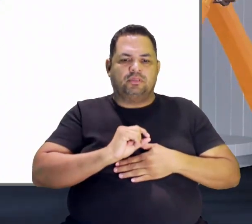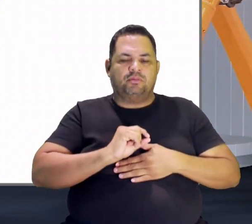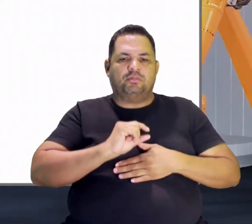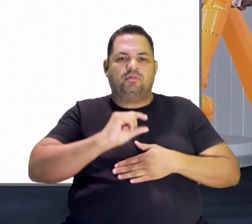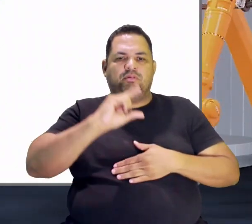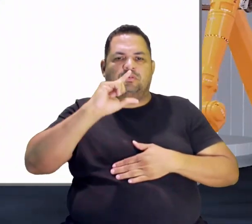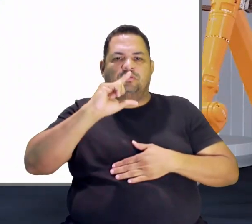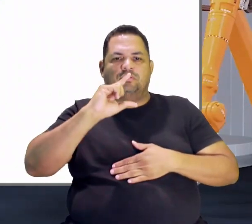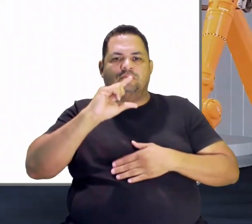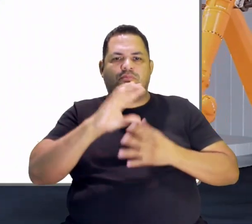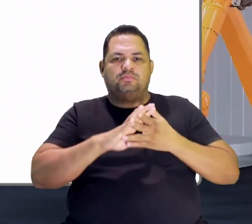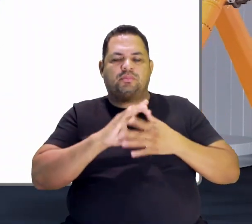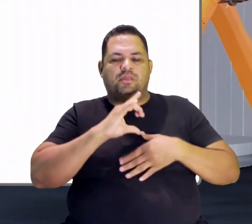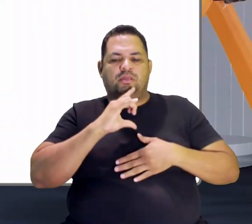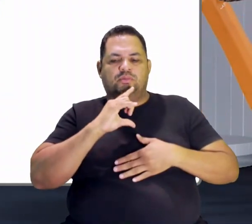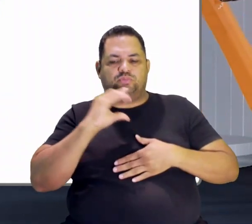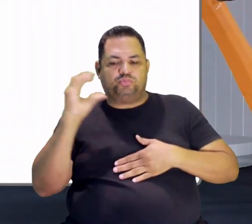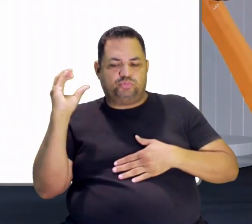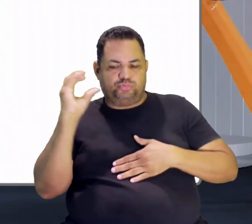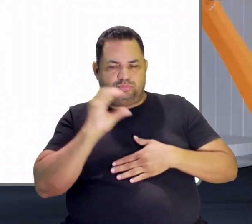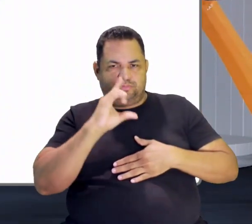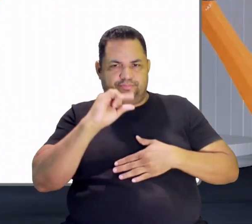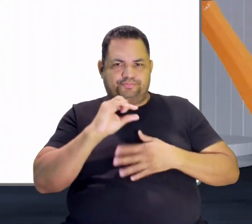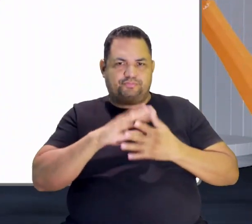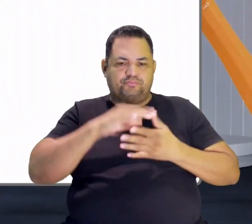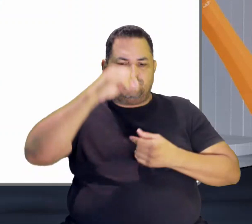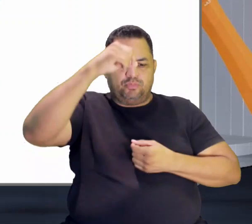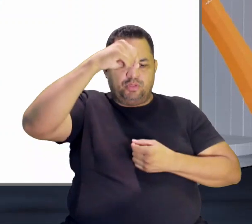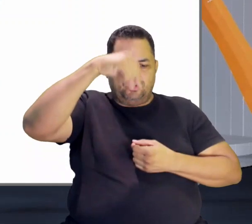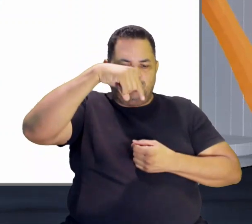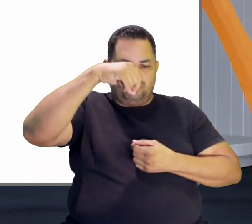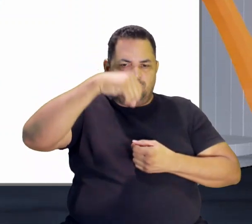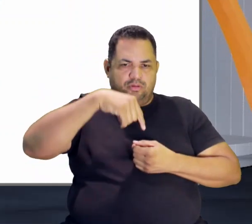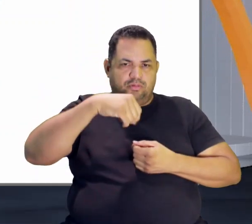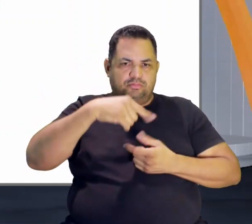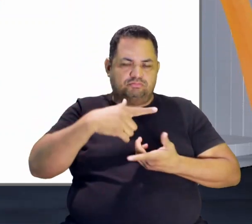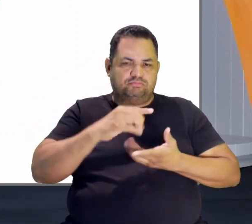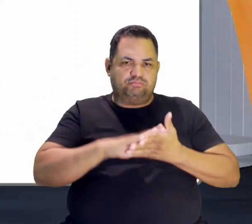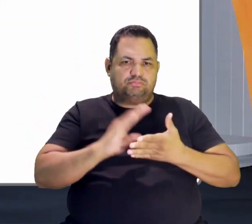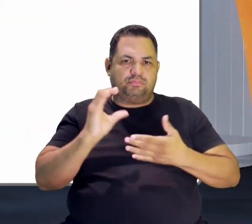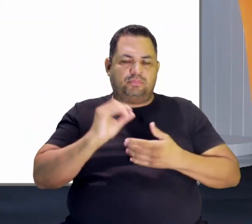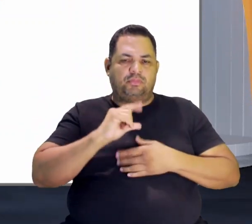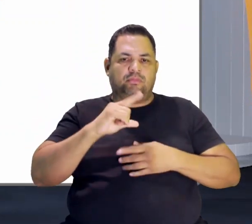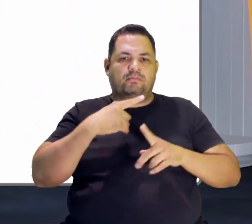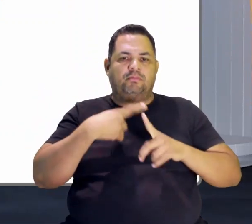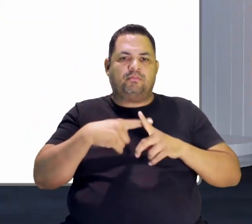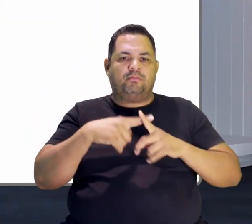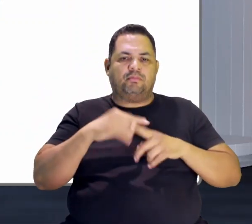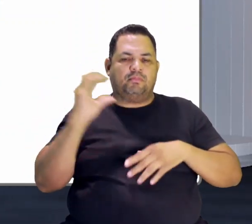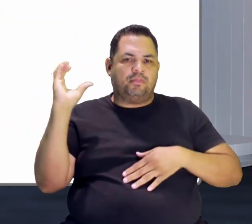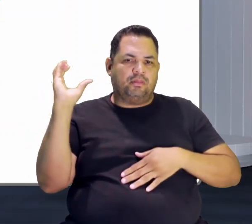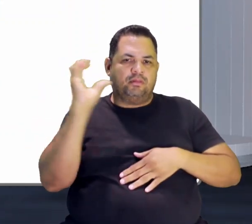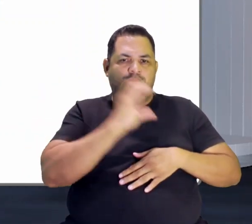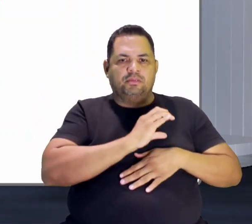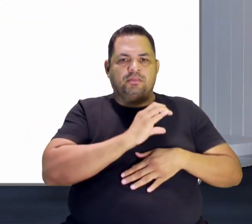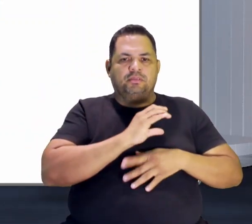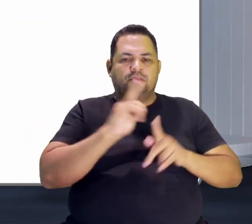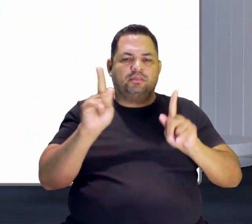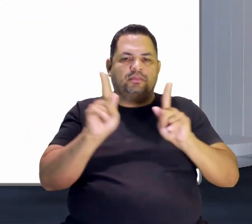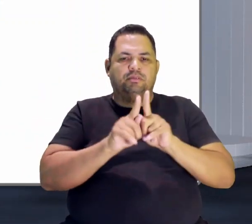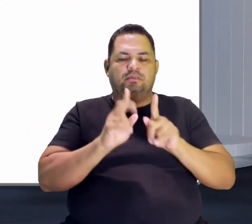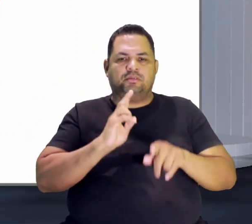velocidade ou diminuir a velocidade. Uma gota caindo só pode aumentar a sua velocidade, porque a aceleração da gravidade